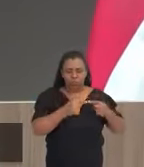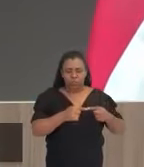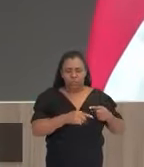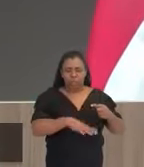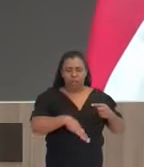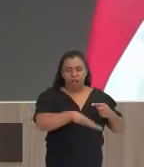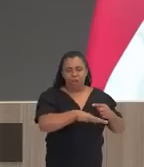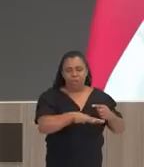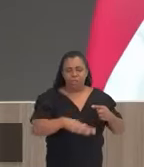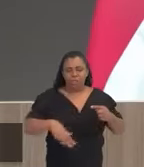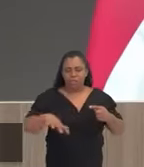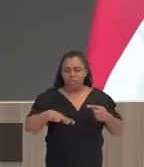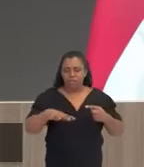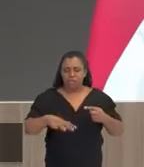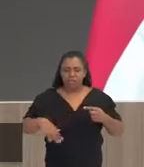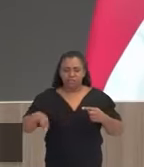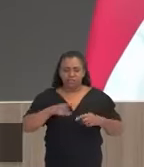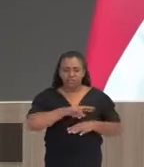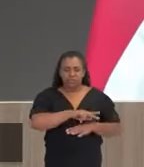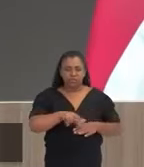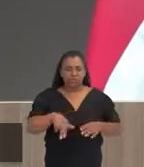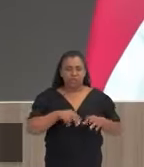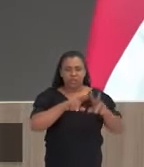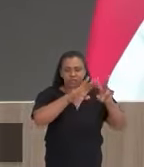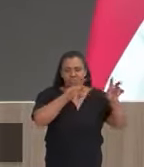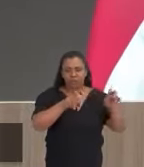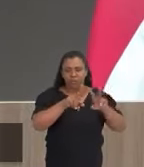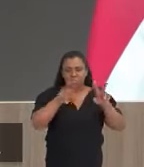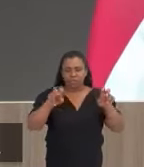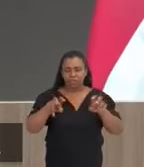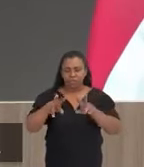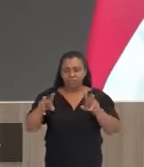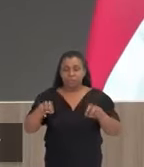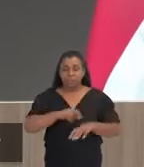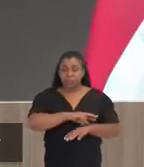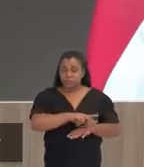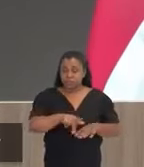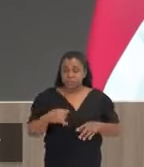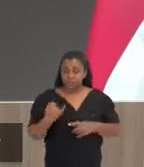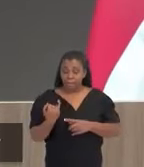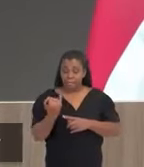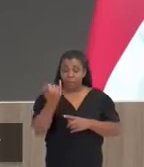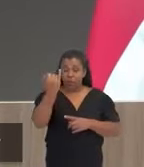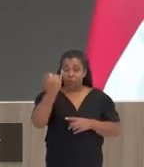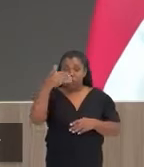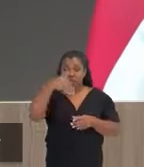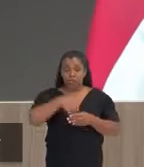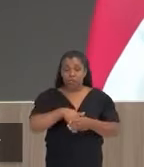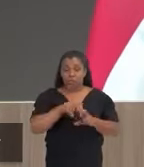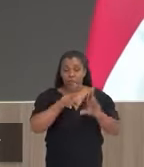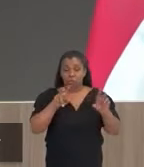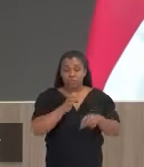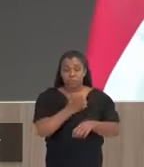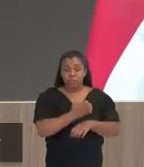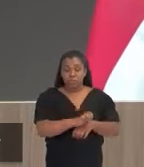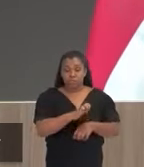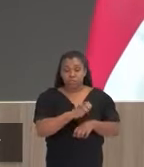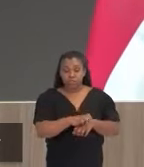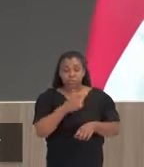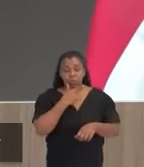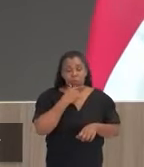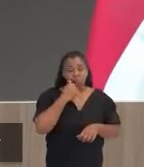campos, vários outros temas de relevância para o estágio, para o estagiário, para a estagiária